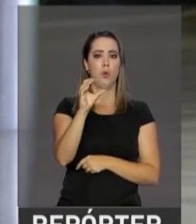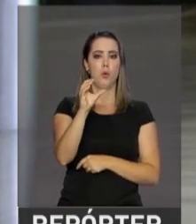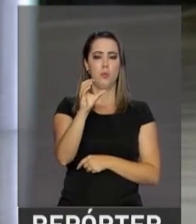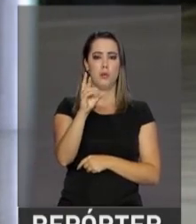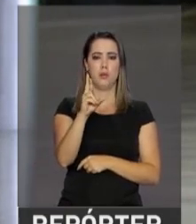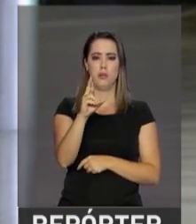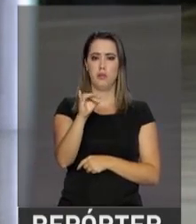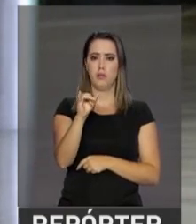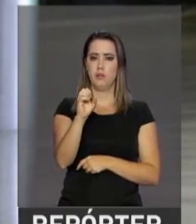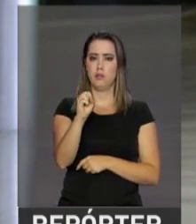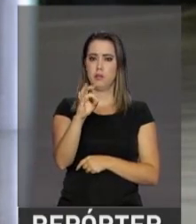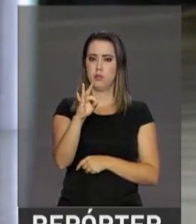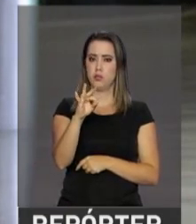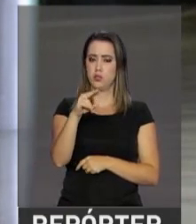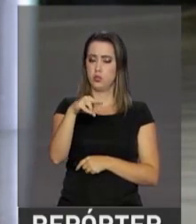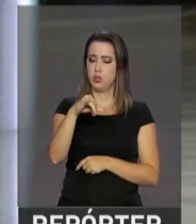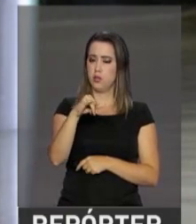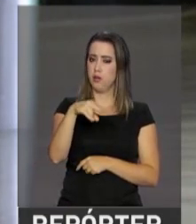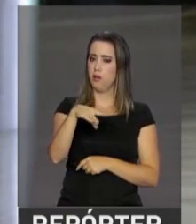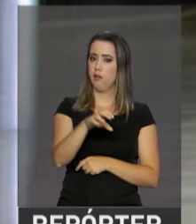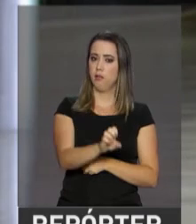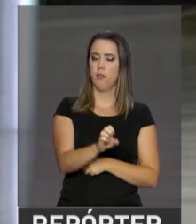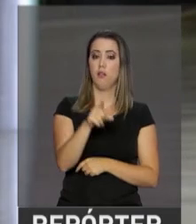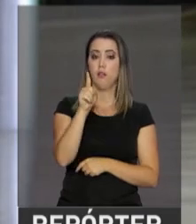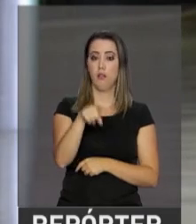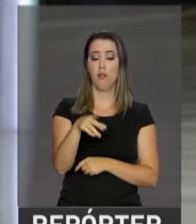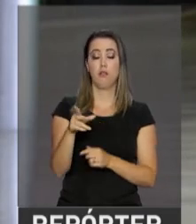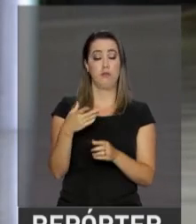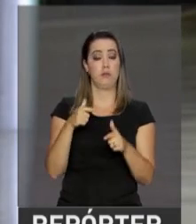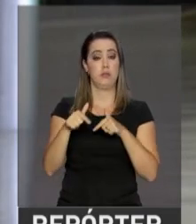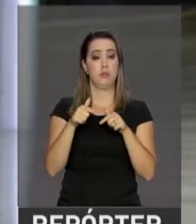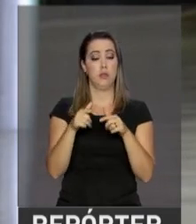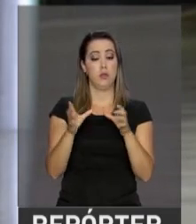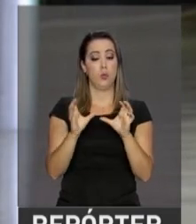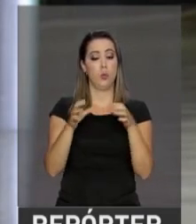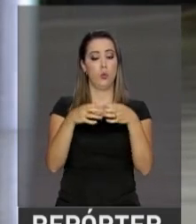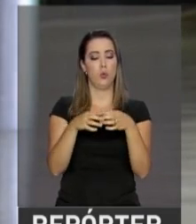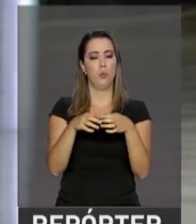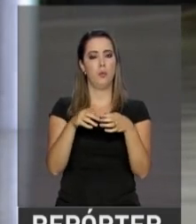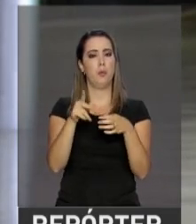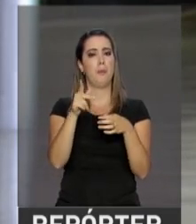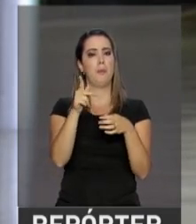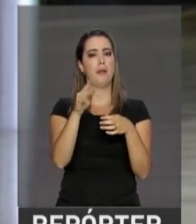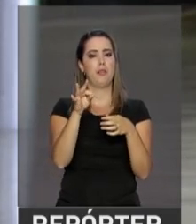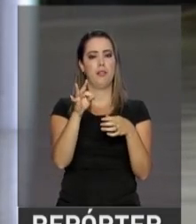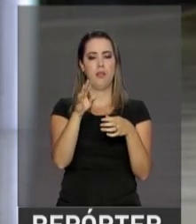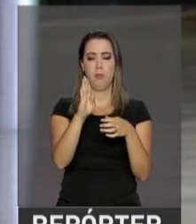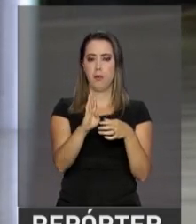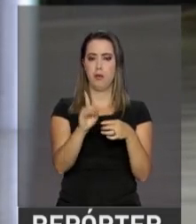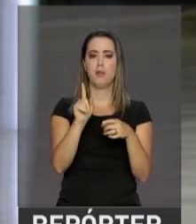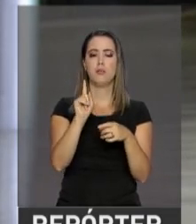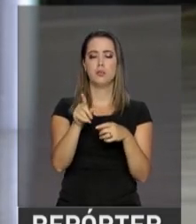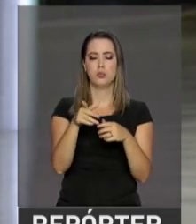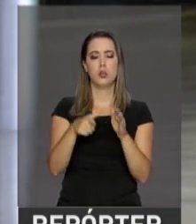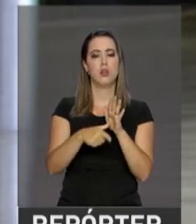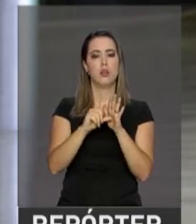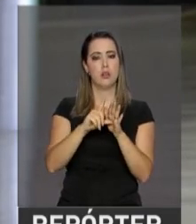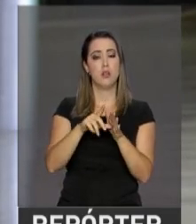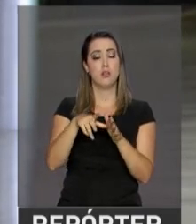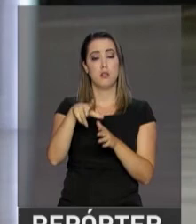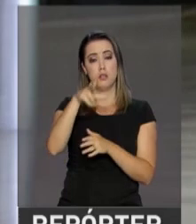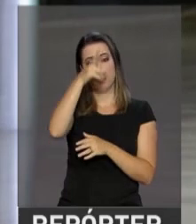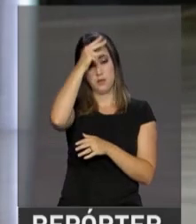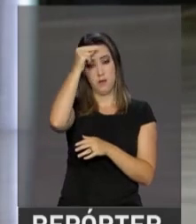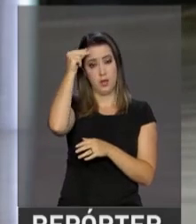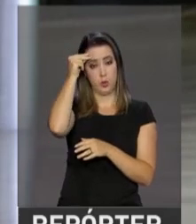Cristiane é membro do Partido Trabalhista Brasileiro, PTB. É formada em Direito e já exerceu o mandato de vereadora. A